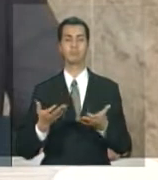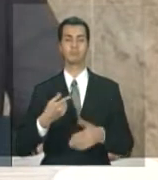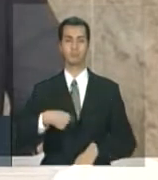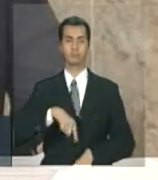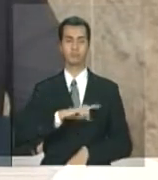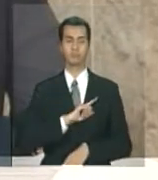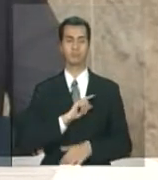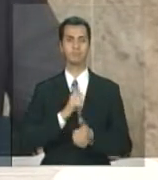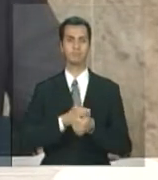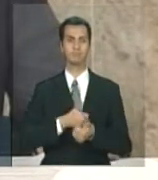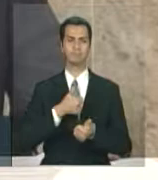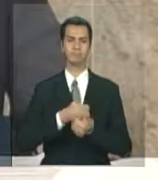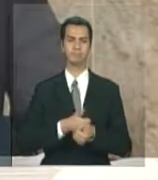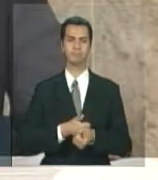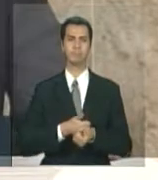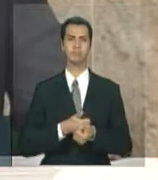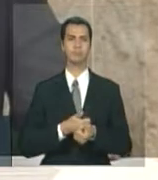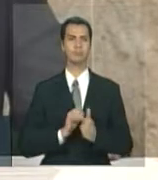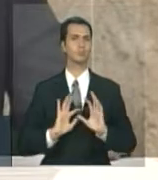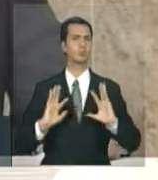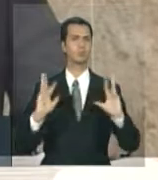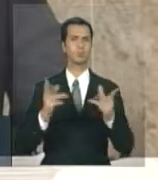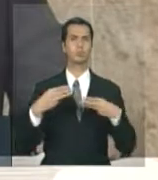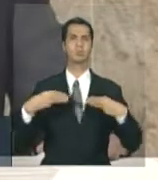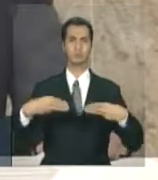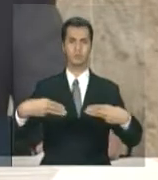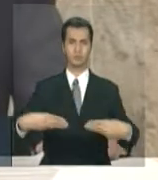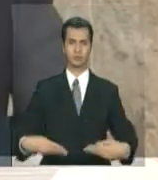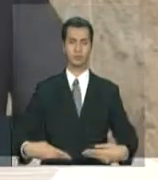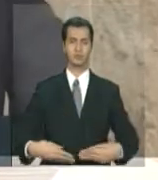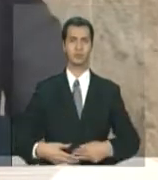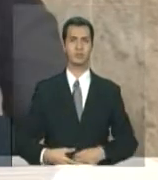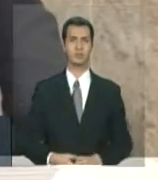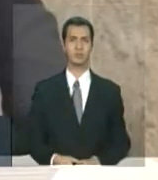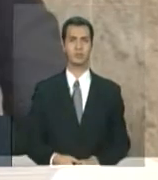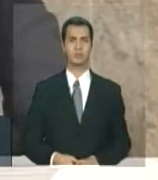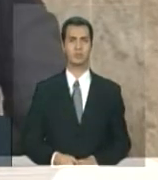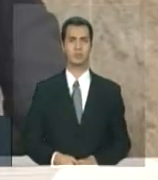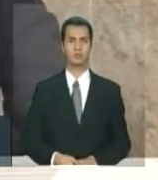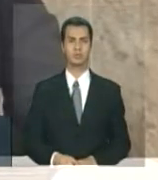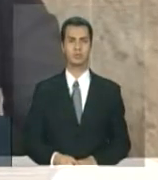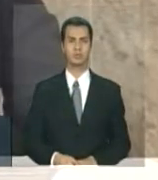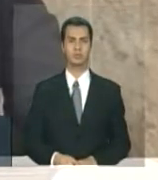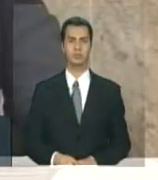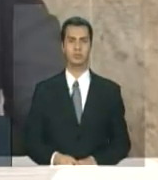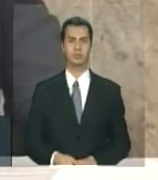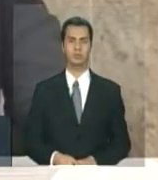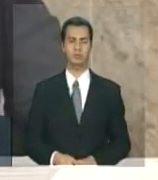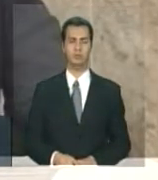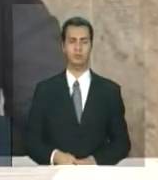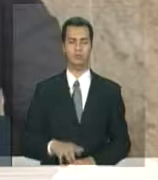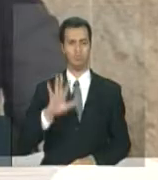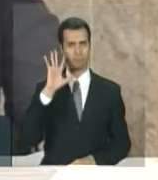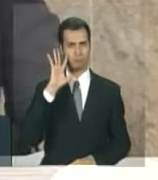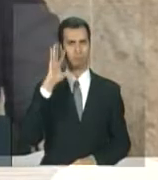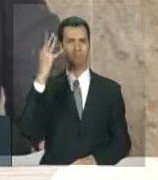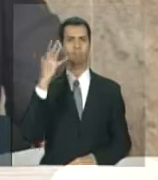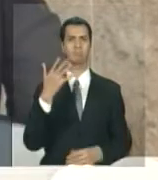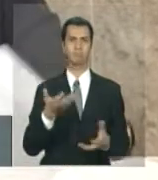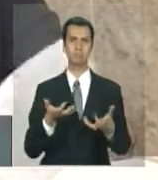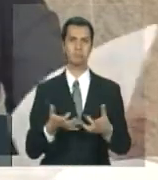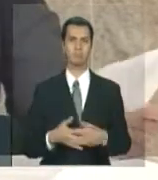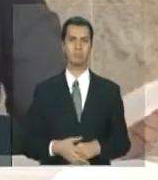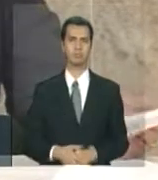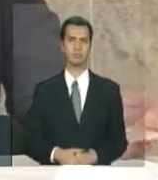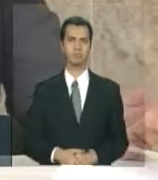buscamos todos os ministérios fecharmos em torno da solução. E